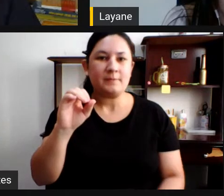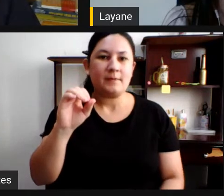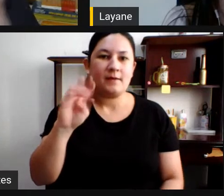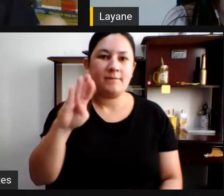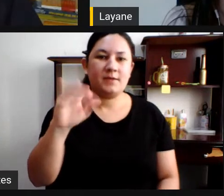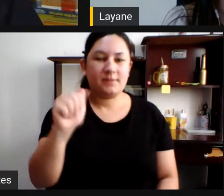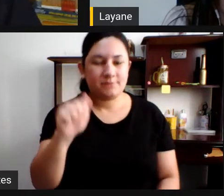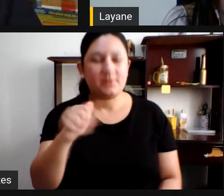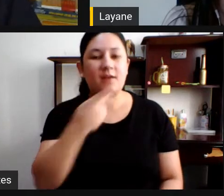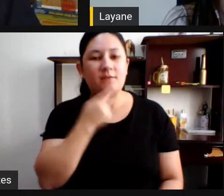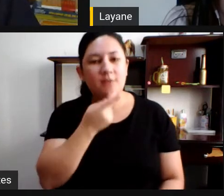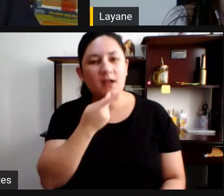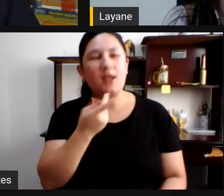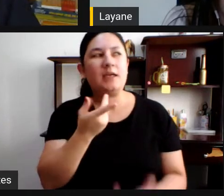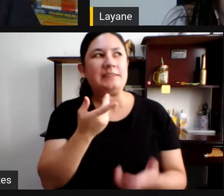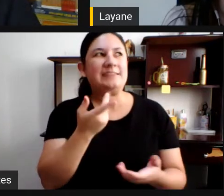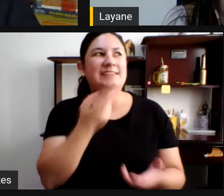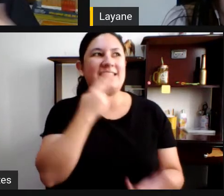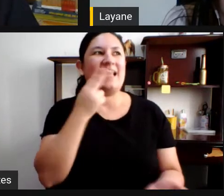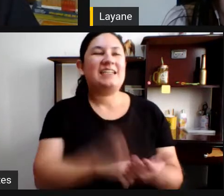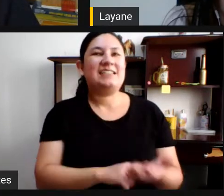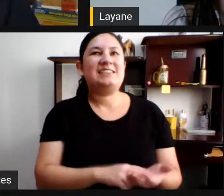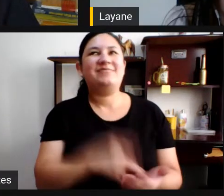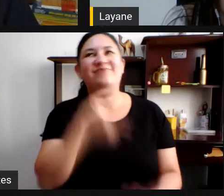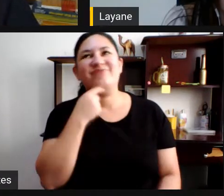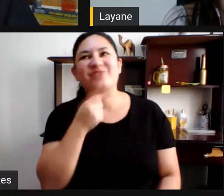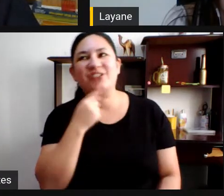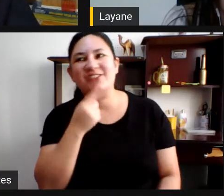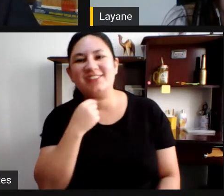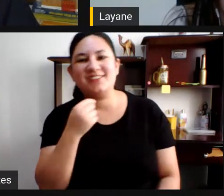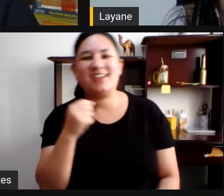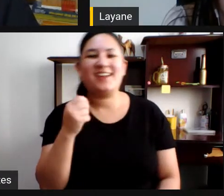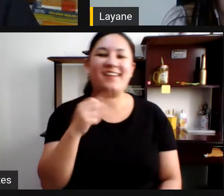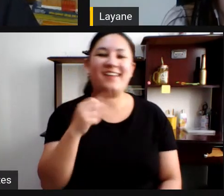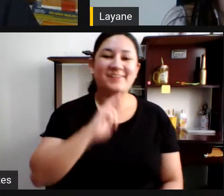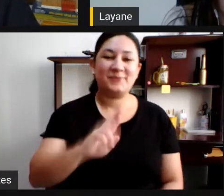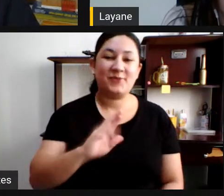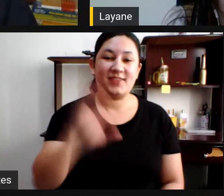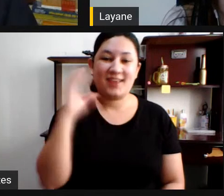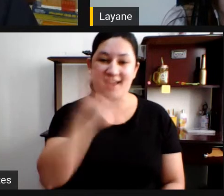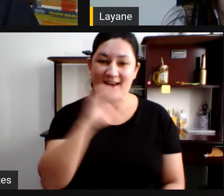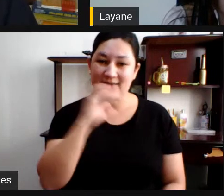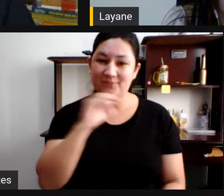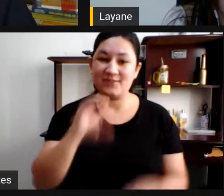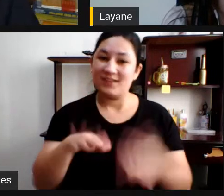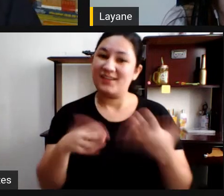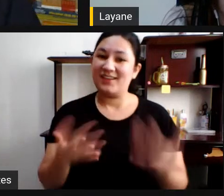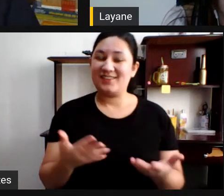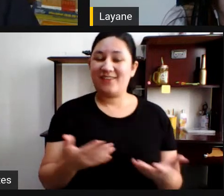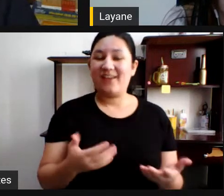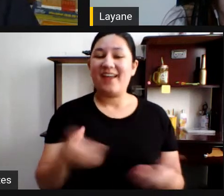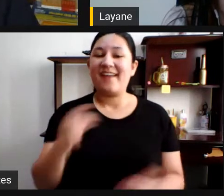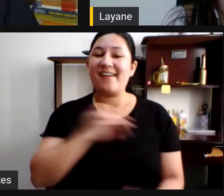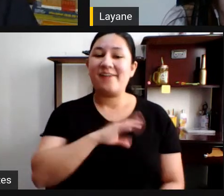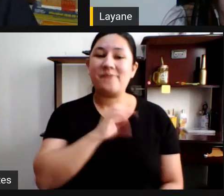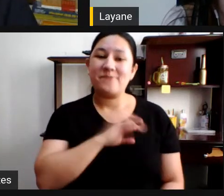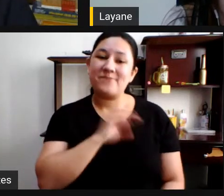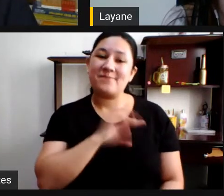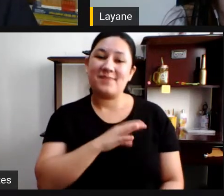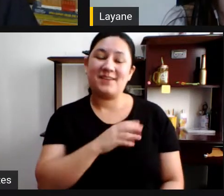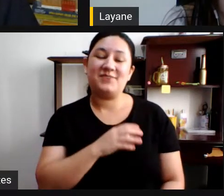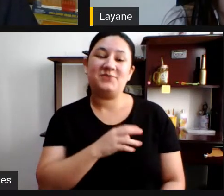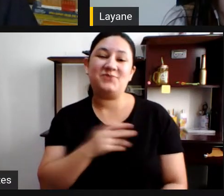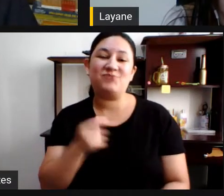e talvez não escrever para as pessoas com as quais ele tinha contato tanto quanto ele tinha combinado com essas